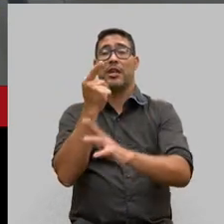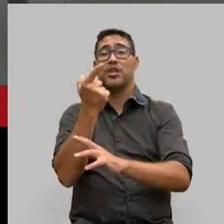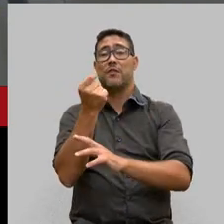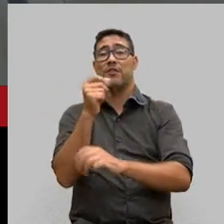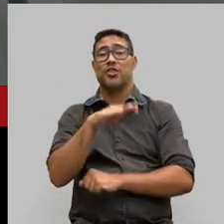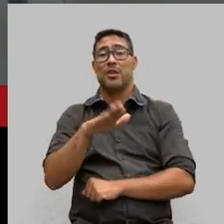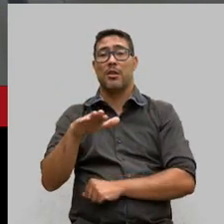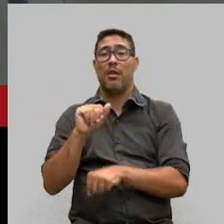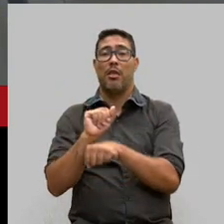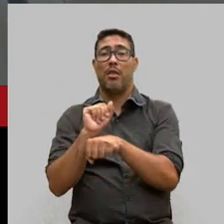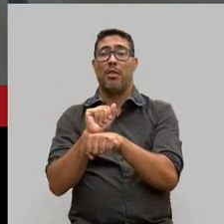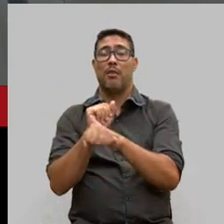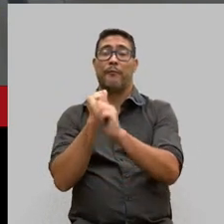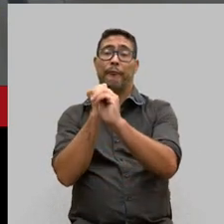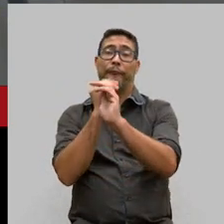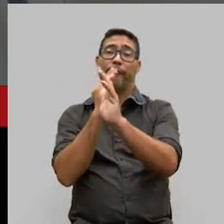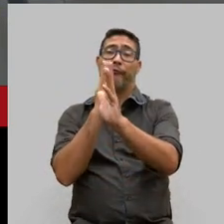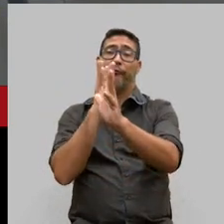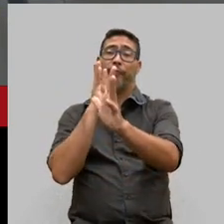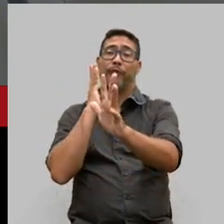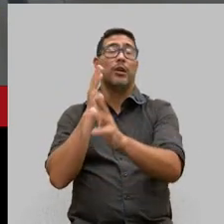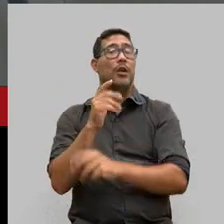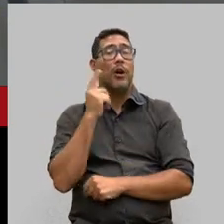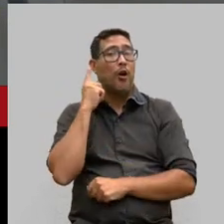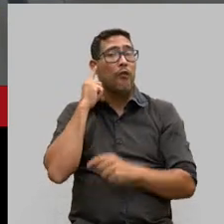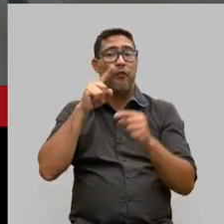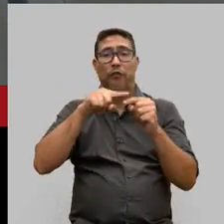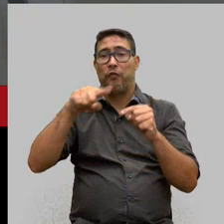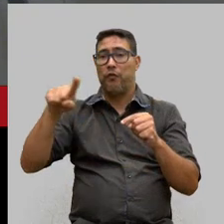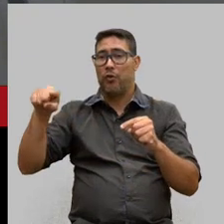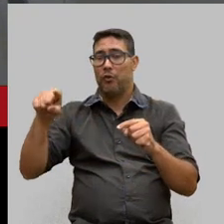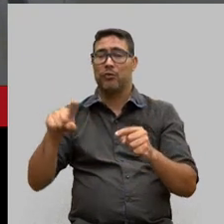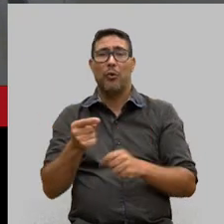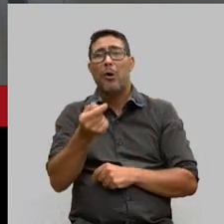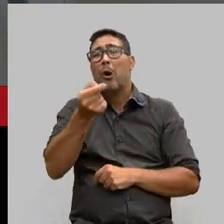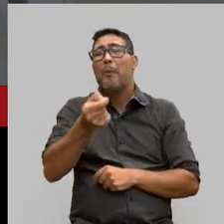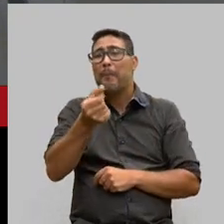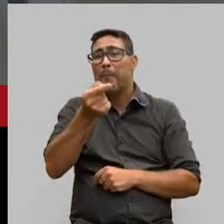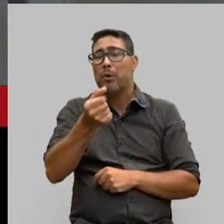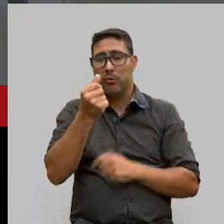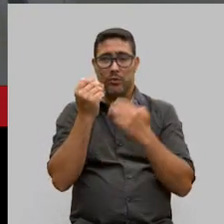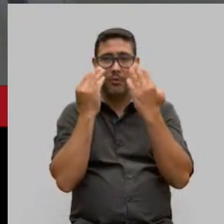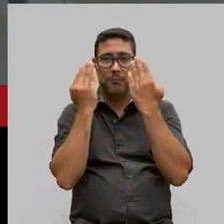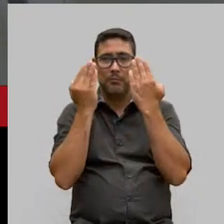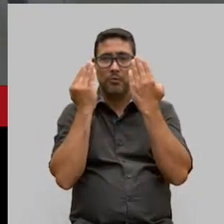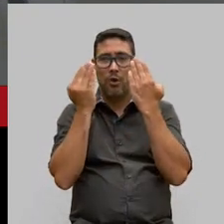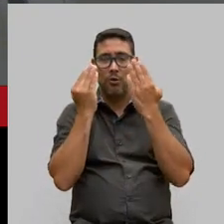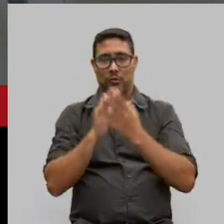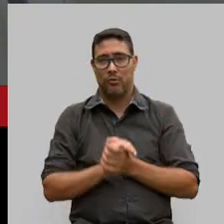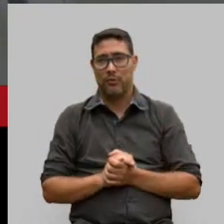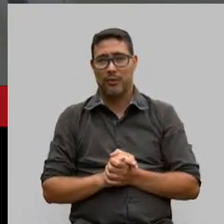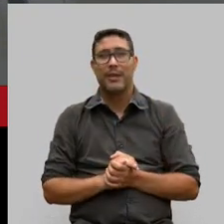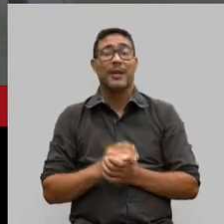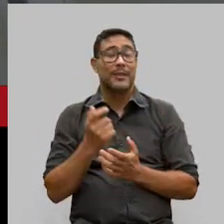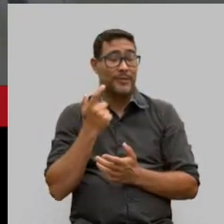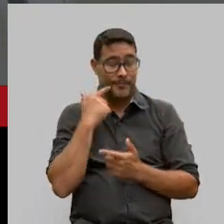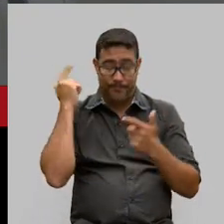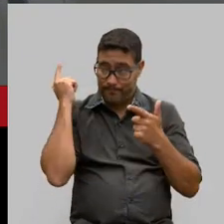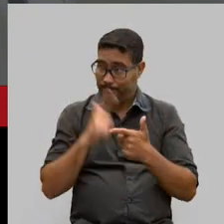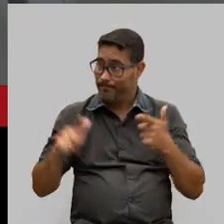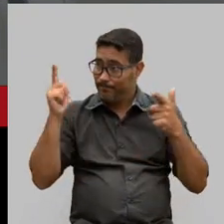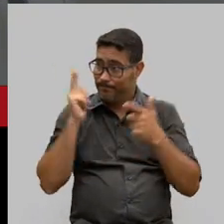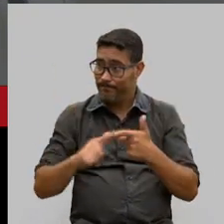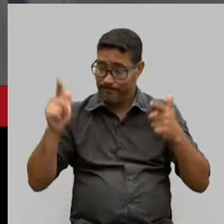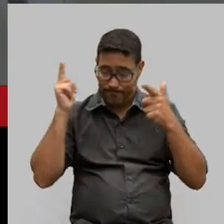aguardando nós não temos fono não temos poucos psicólogos estamos num caos Total Ninguém está